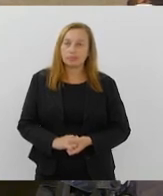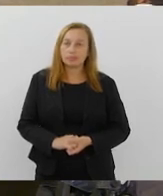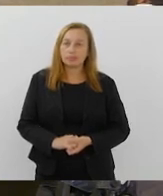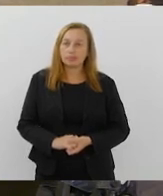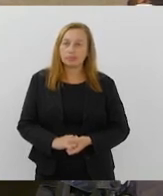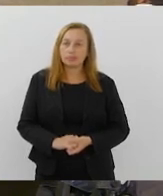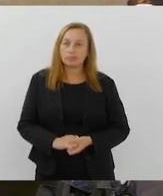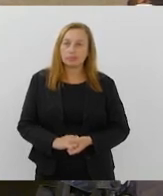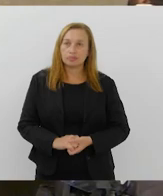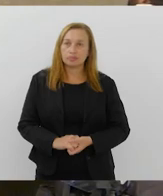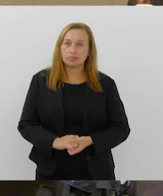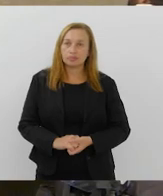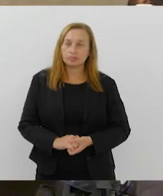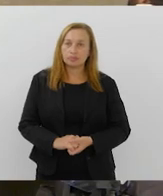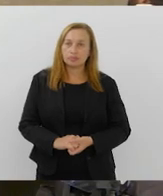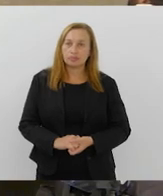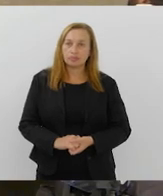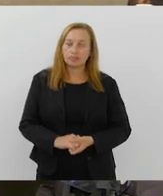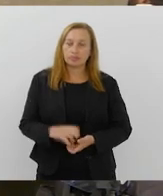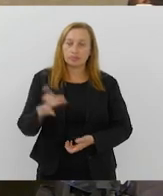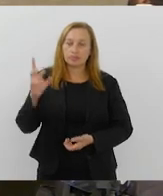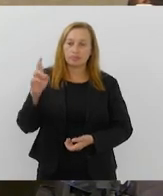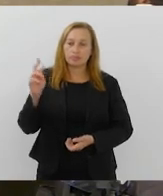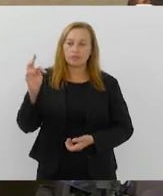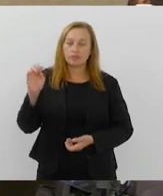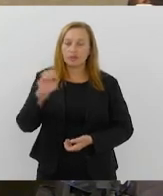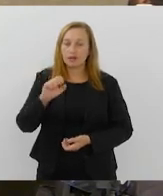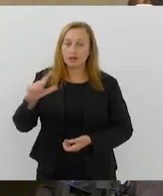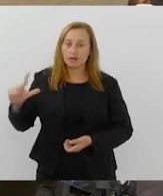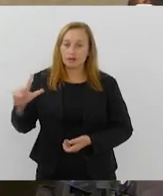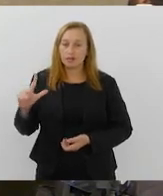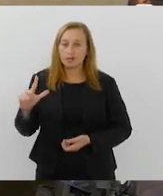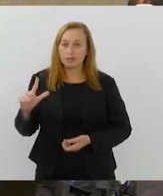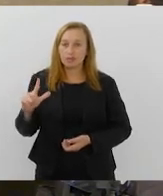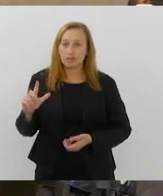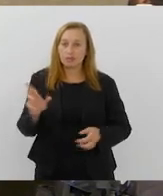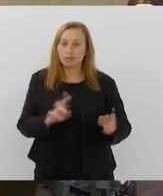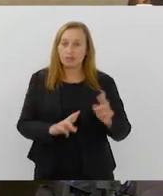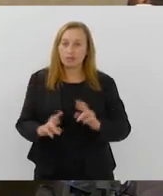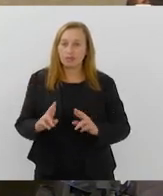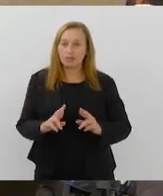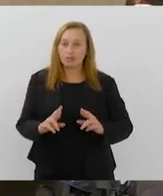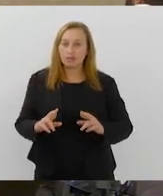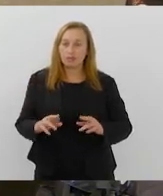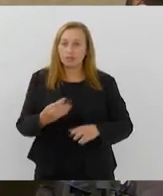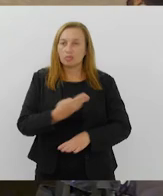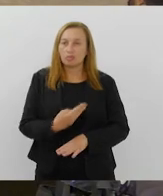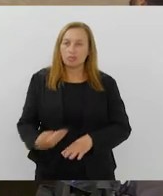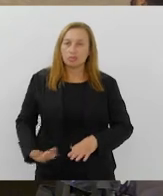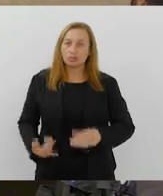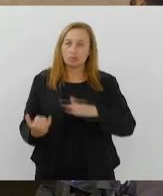Próximo agraciado, o senhor Rafael Reis, Relações Públicas do Instituto Conde Coma.